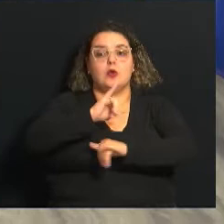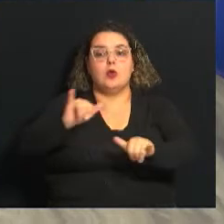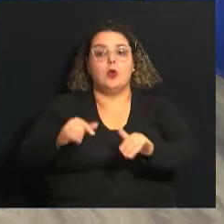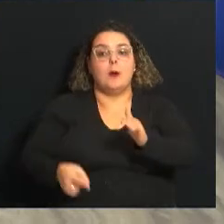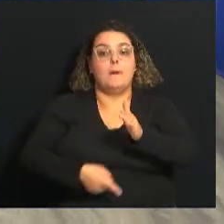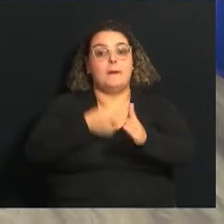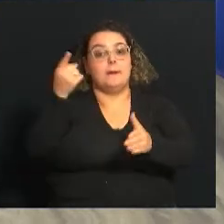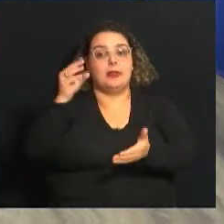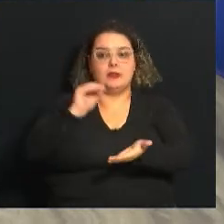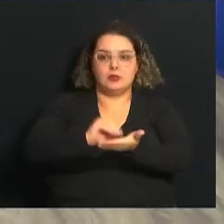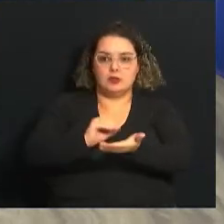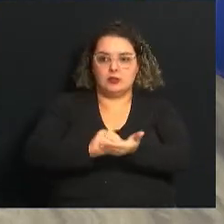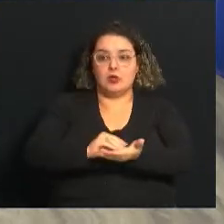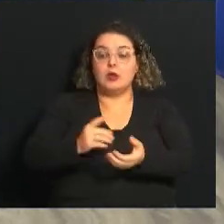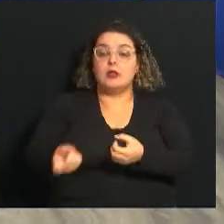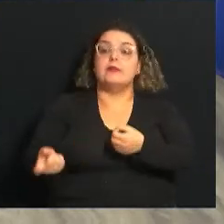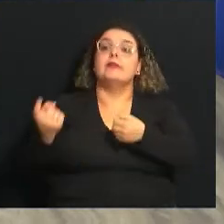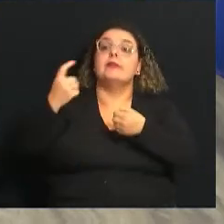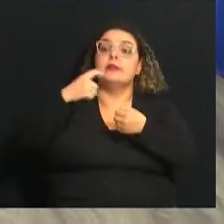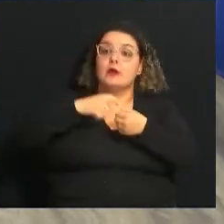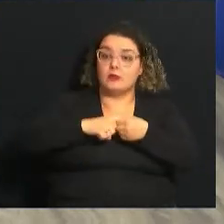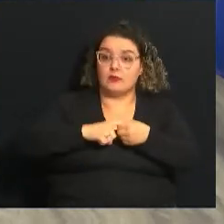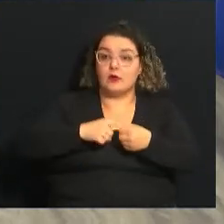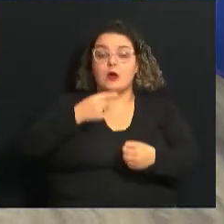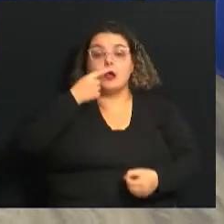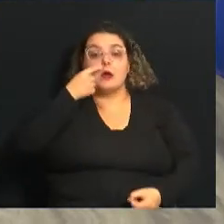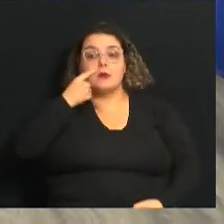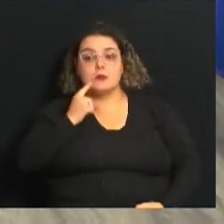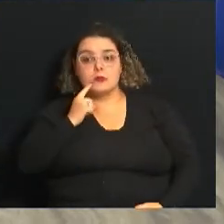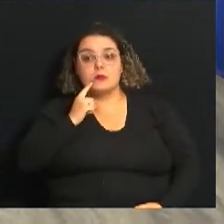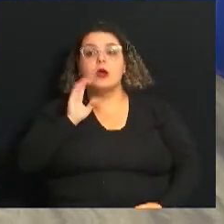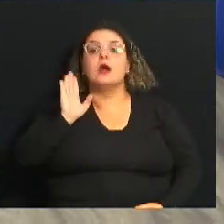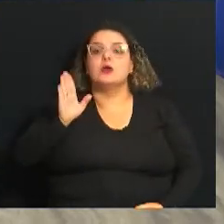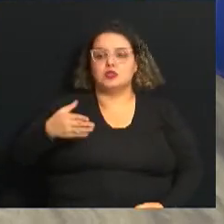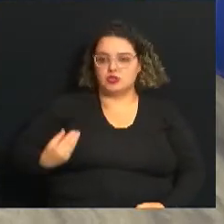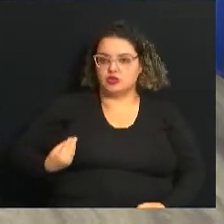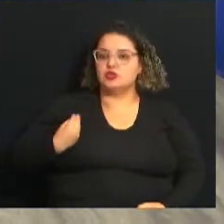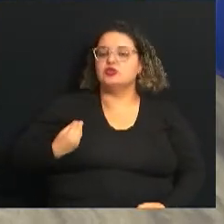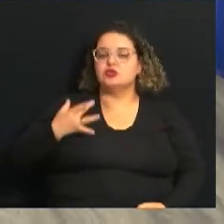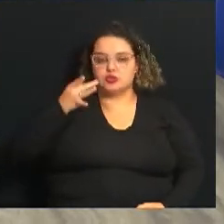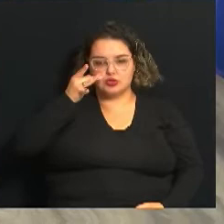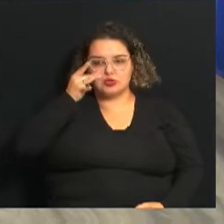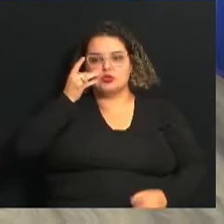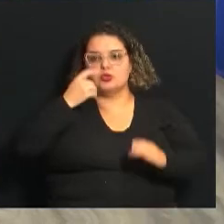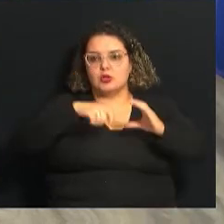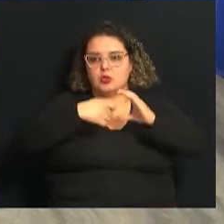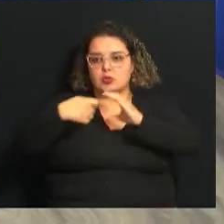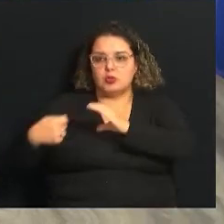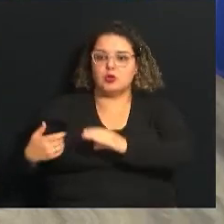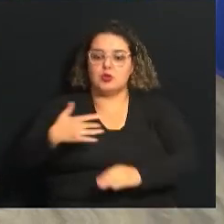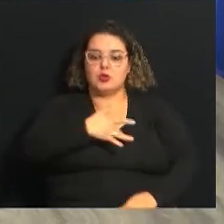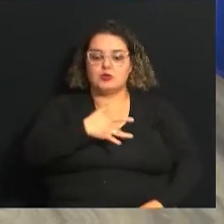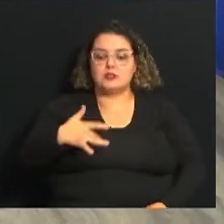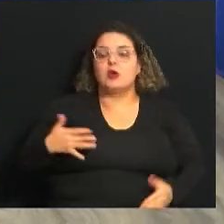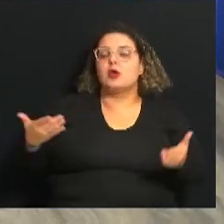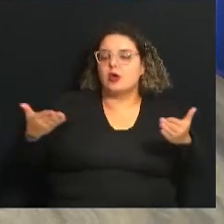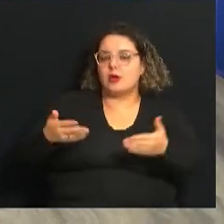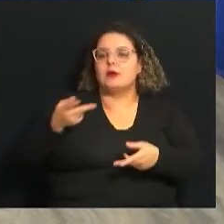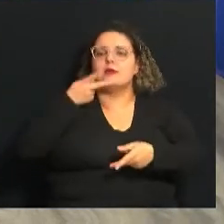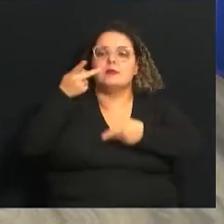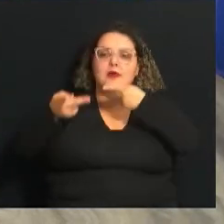e último. E na volta, a Viviane Novaes já está aqui nos nossos estúdios, tem o Saúde Agora para falar